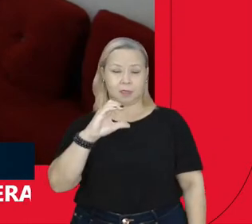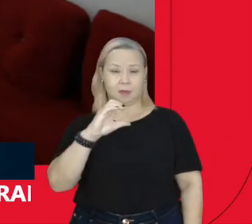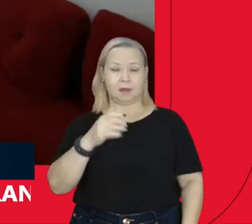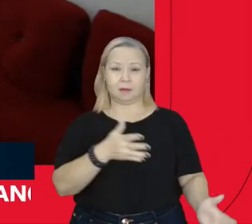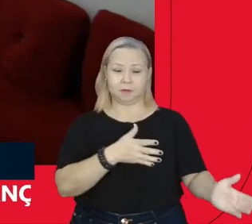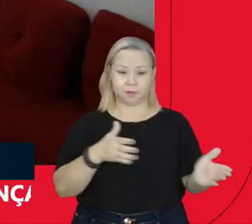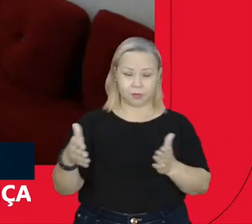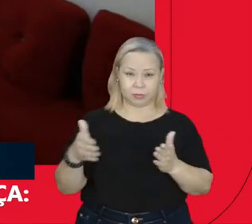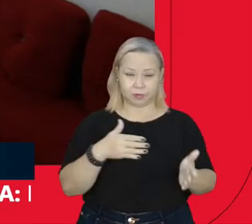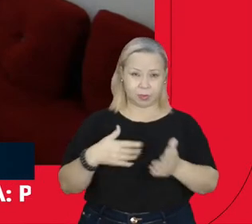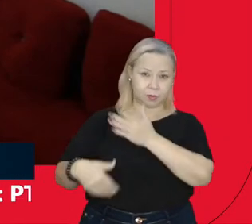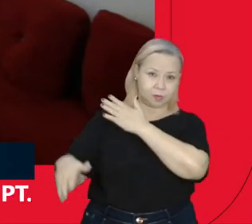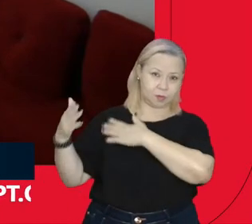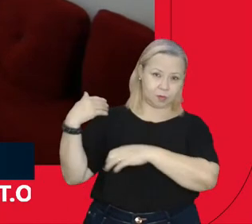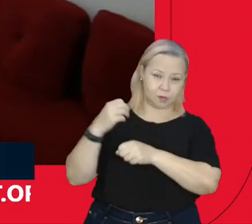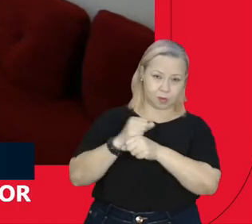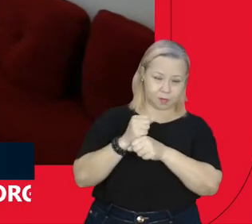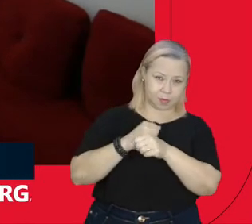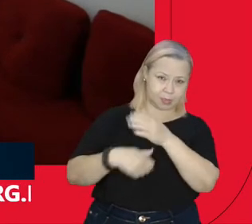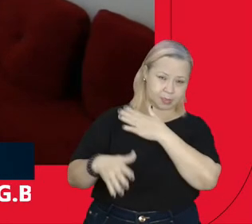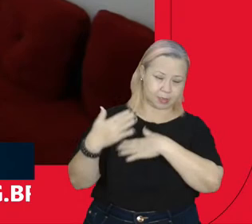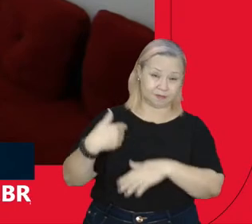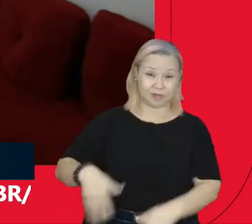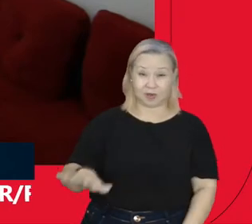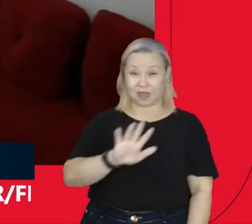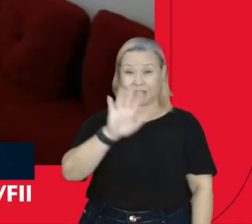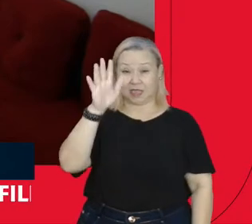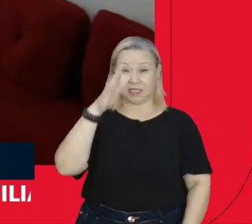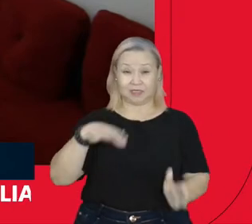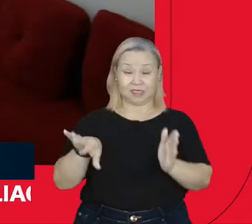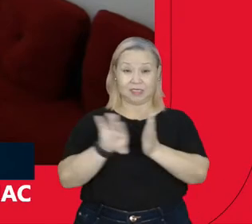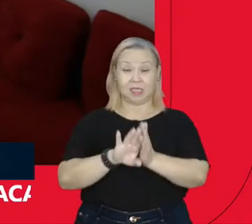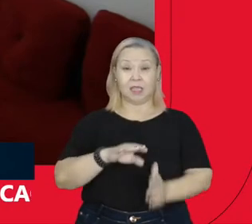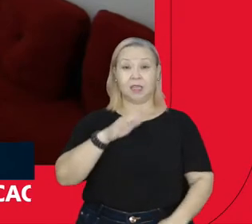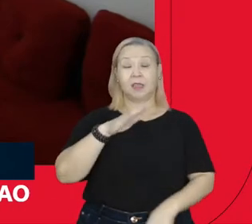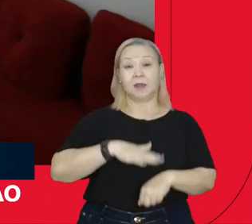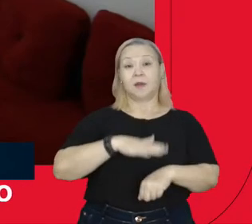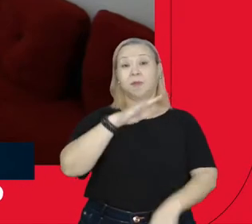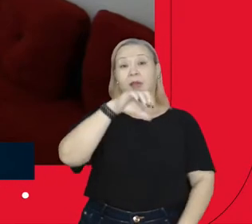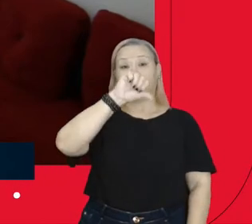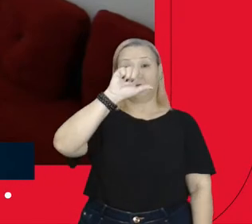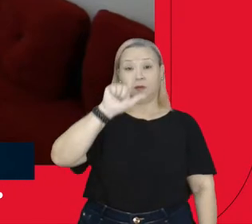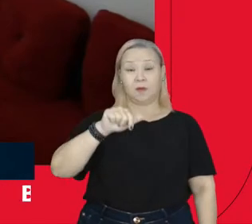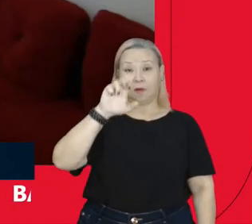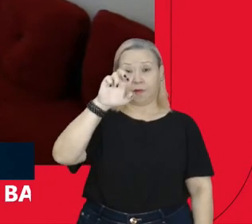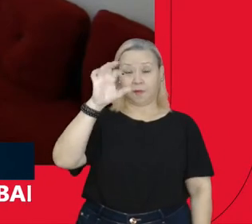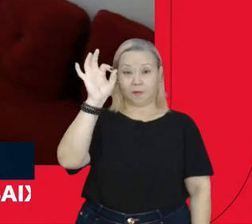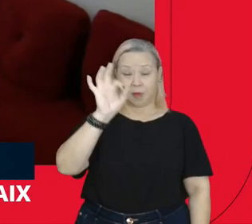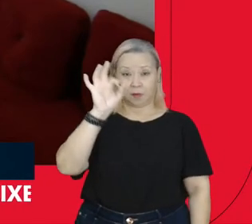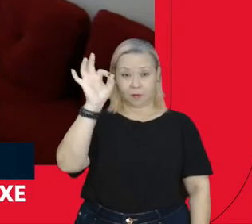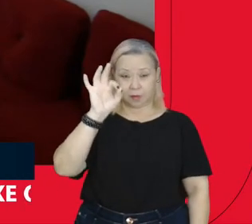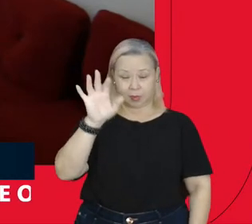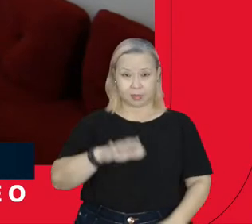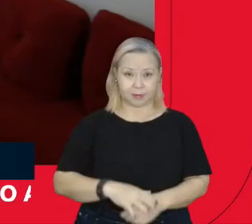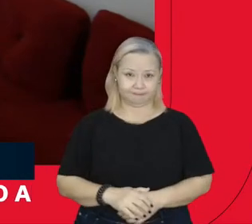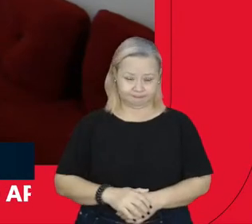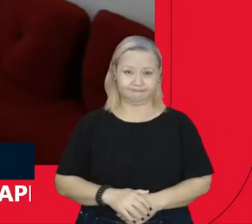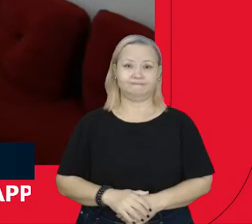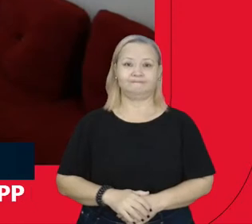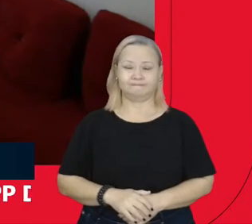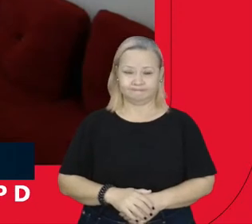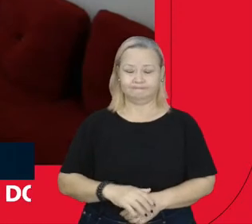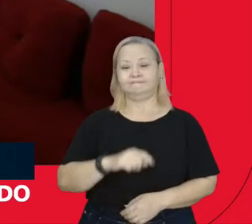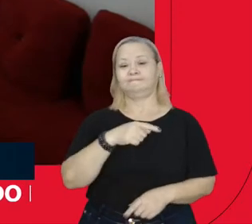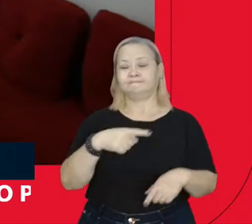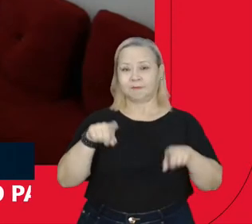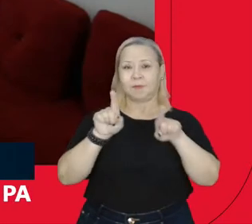em 2022 a carestia de alimentos já chega a mais de 9,5%, 9,54% para ser mais exato. E isso